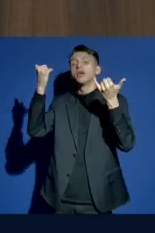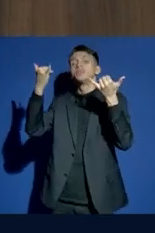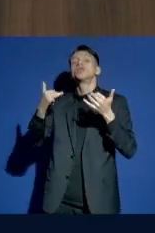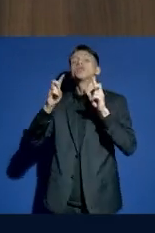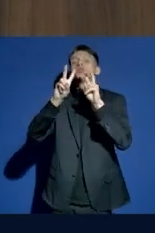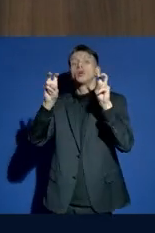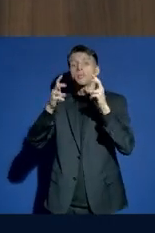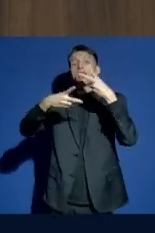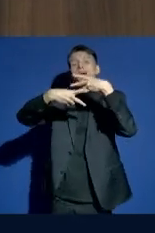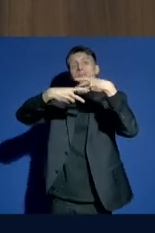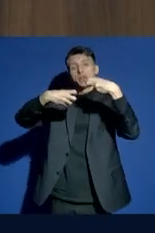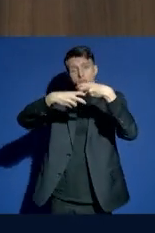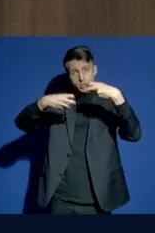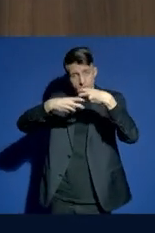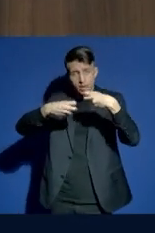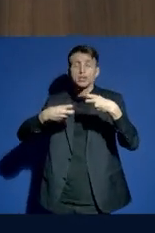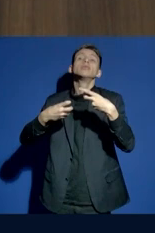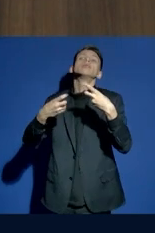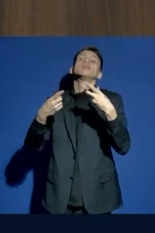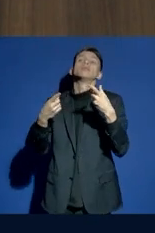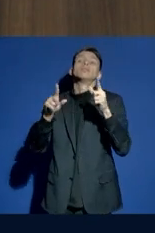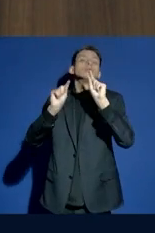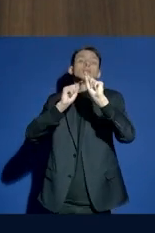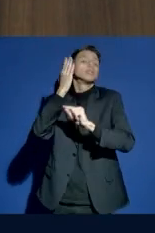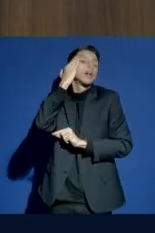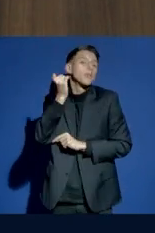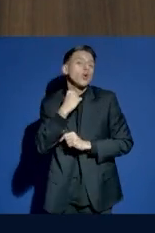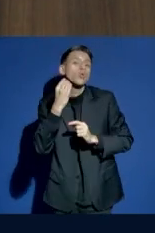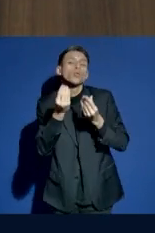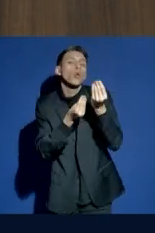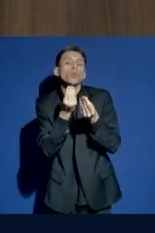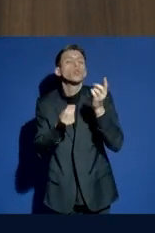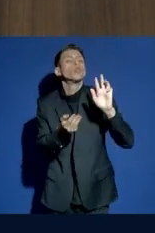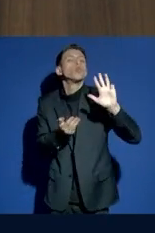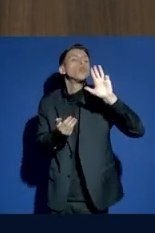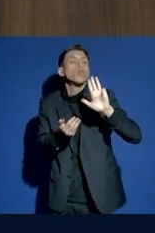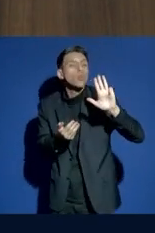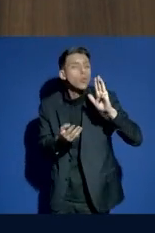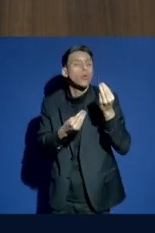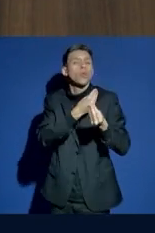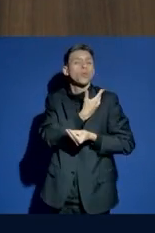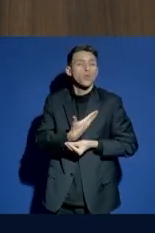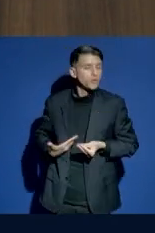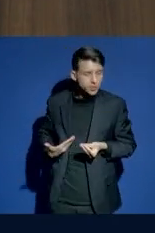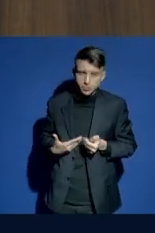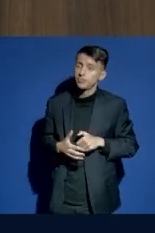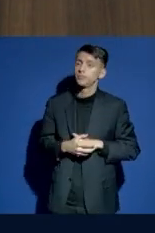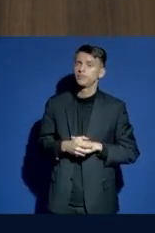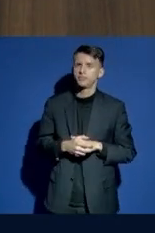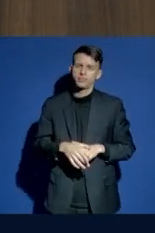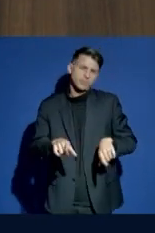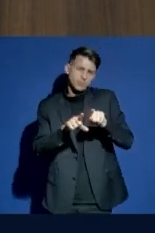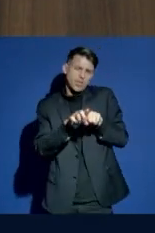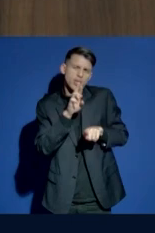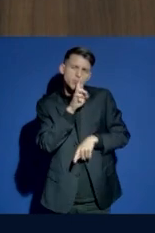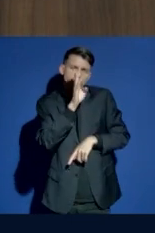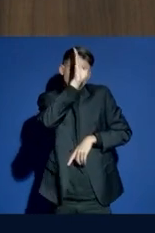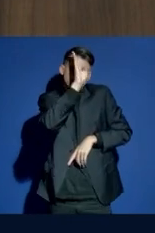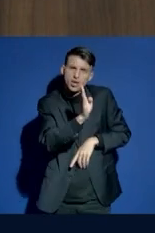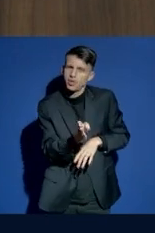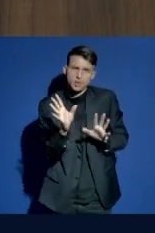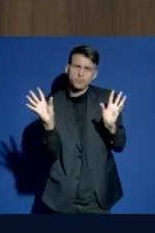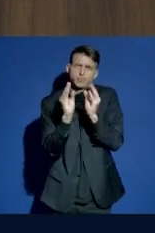relacionado a Eletrobras e a poção no governo como é que o senhor tá vendo esse assunto e se der para o senhor no embalo uma respostas mais